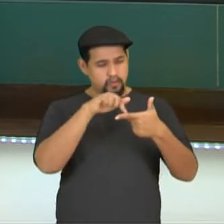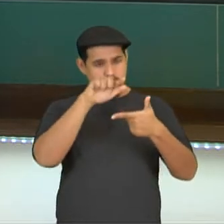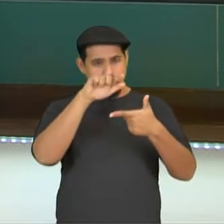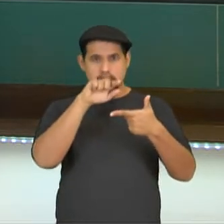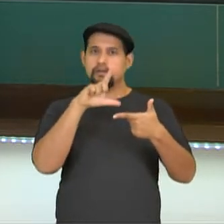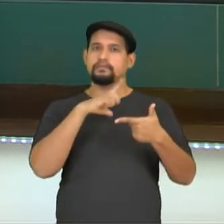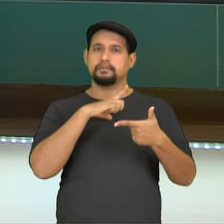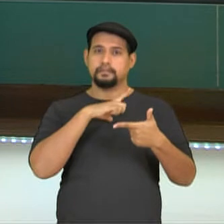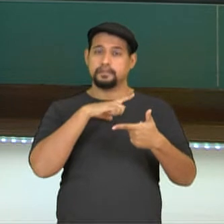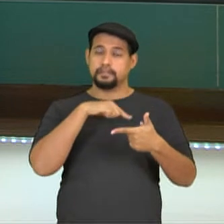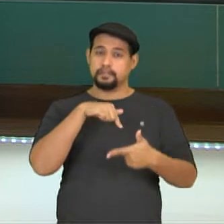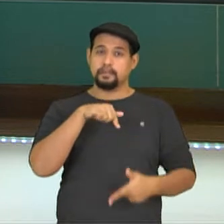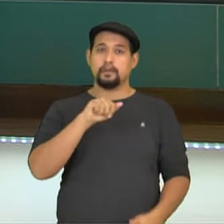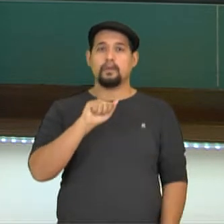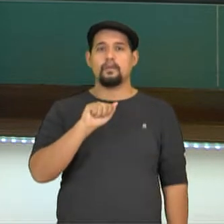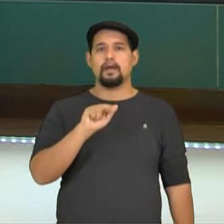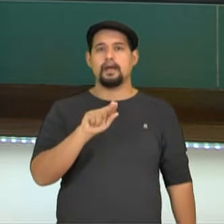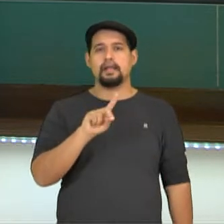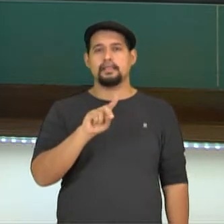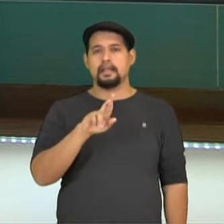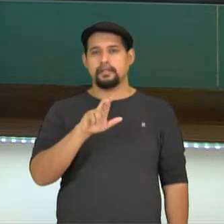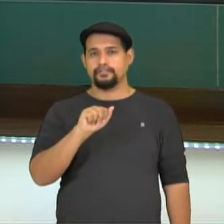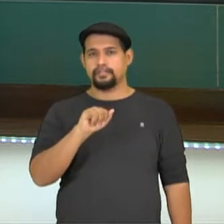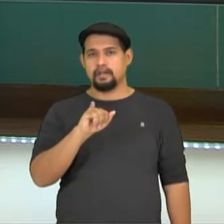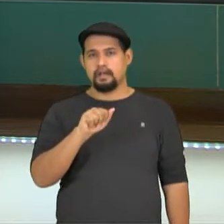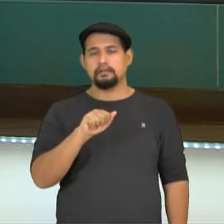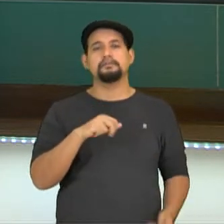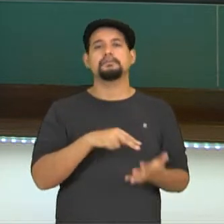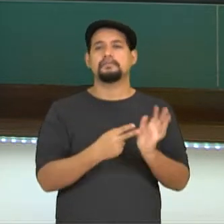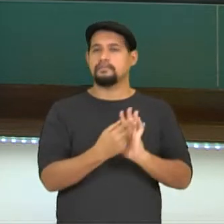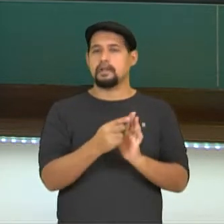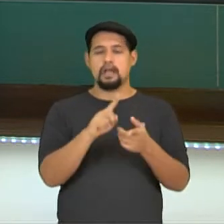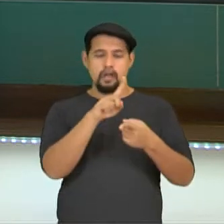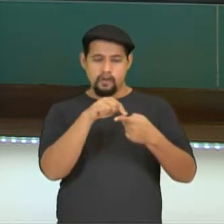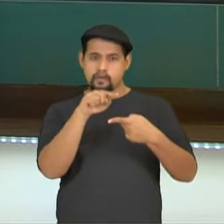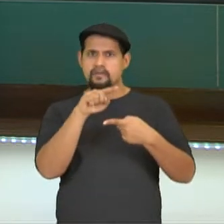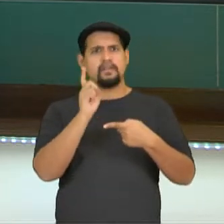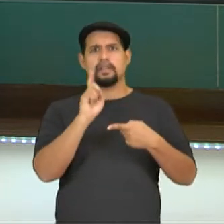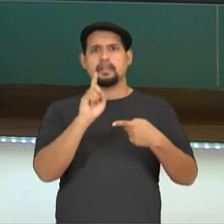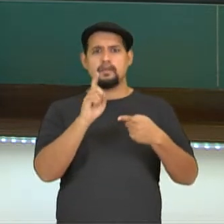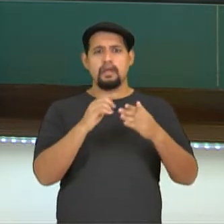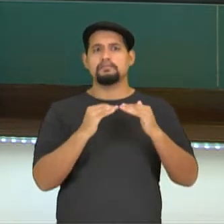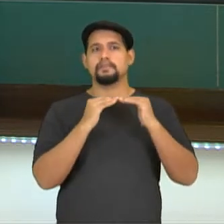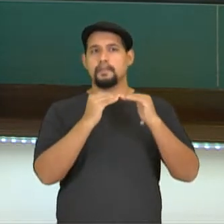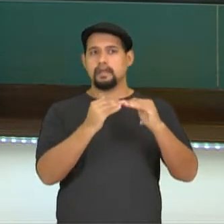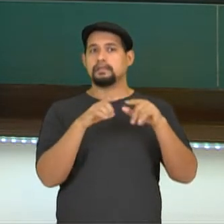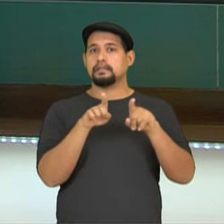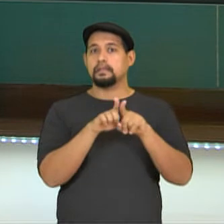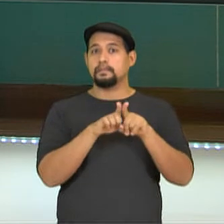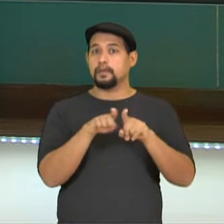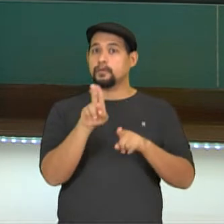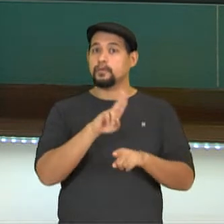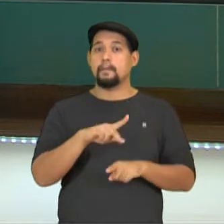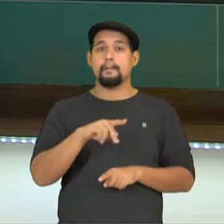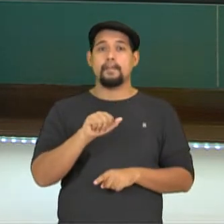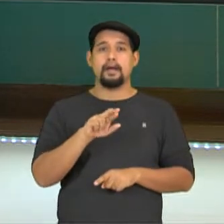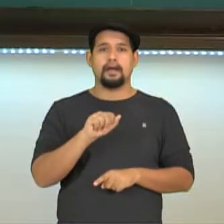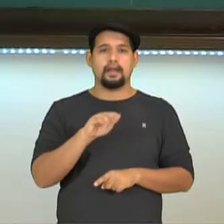função quadrática seja exatamente essa curva, né? Uma curva simétrica que nós chamamos aí de